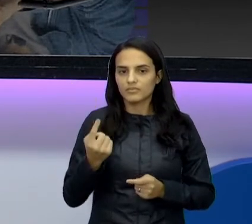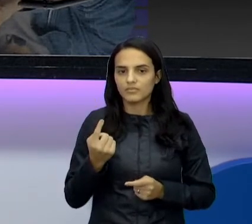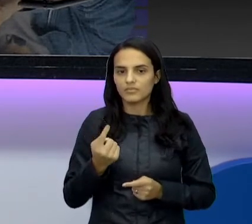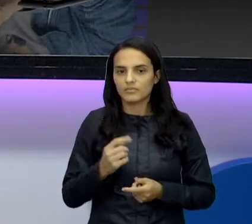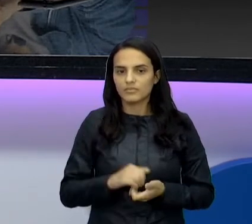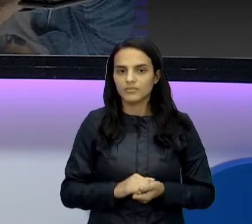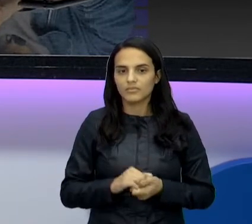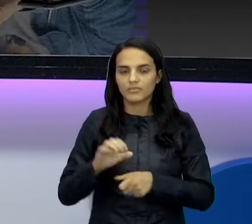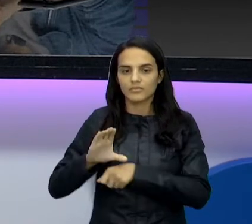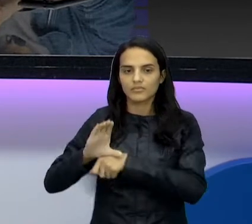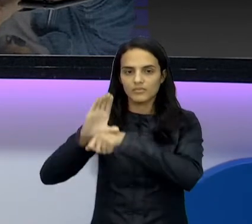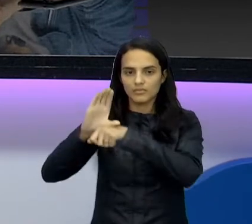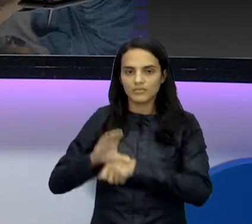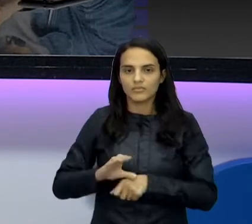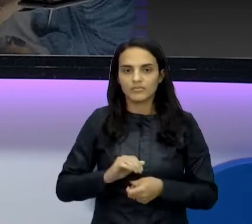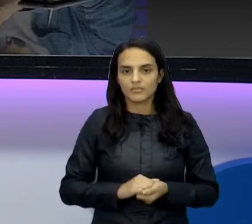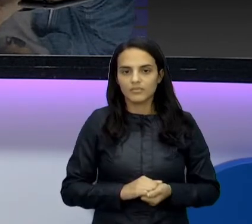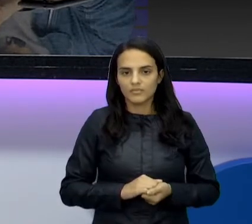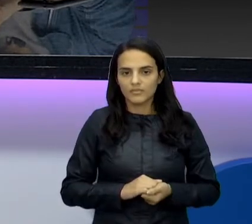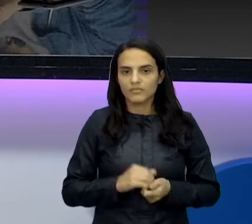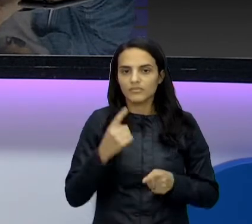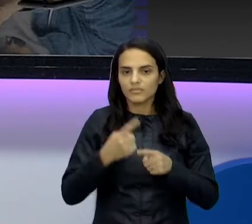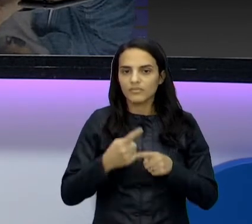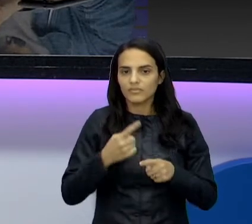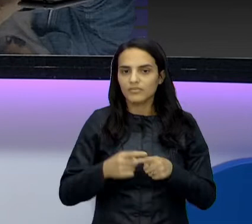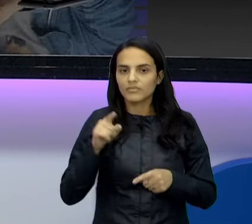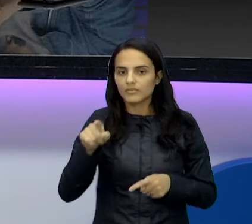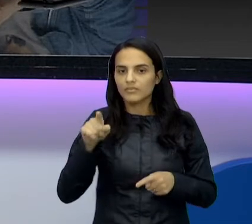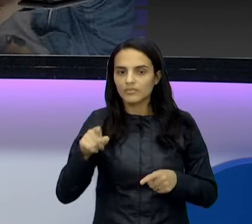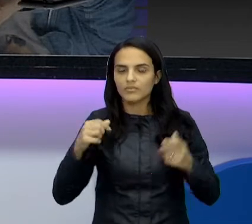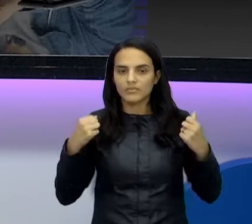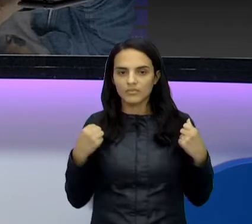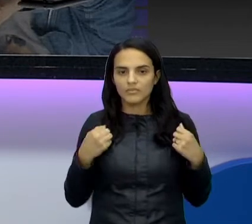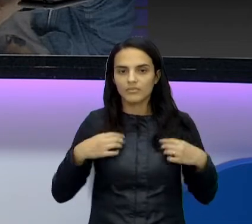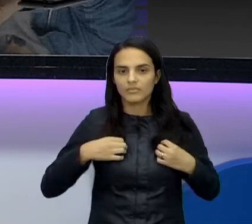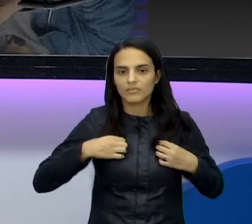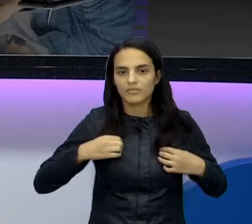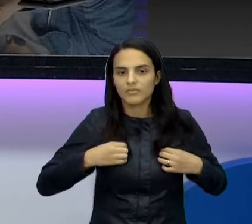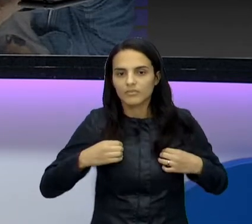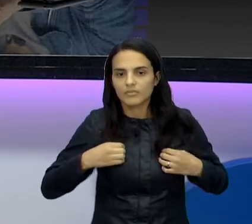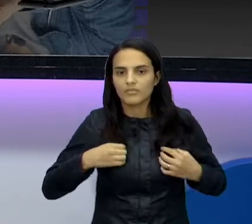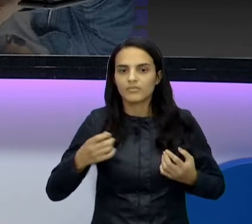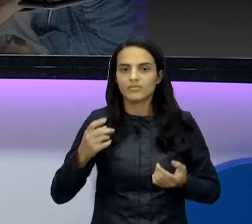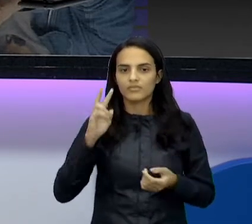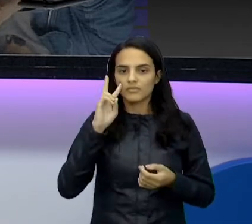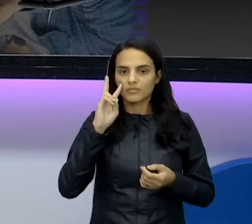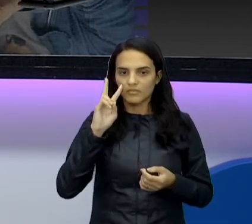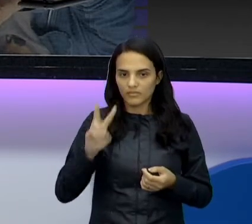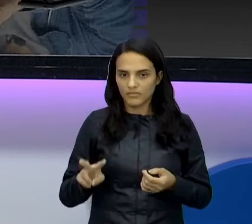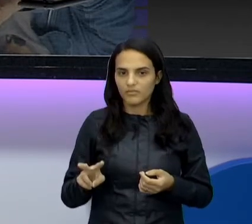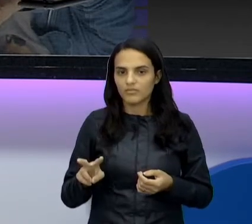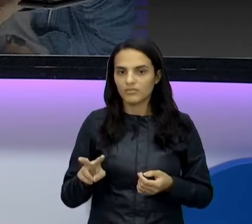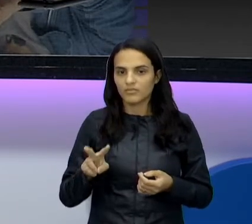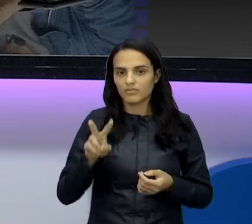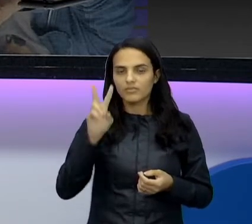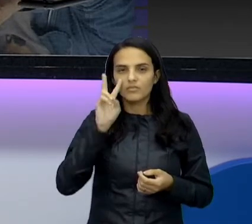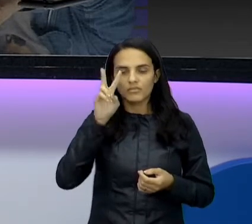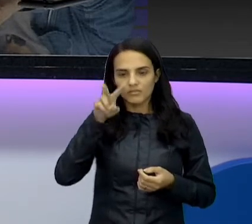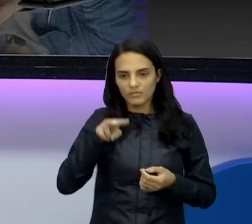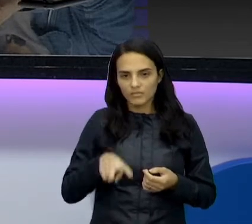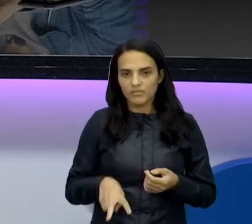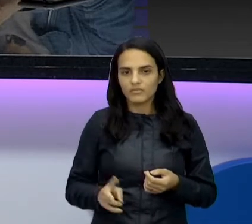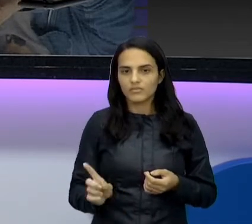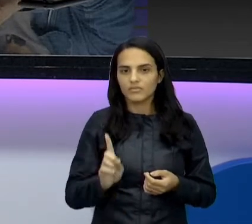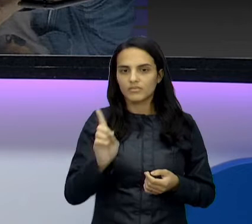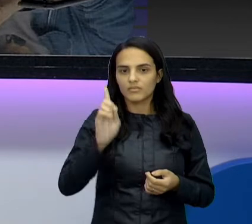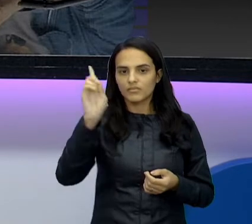gritar. Por que você está sem a camiseta? E olhou ele de cima e embaixo assim.